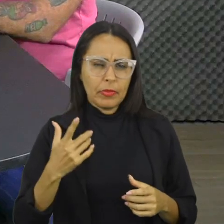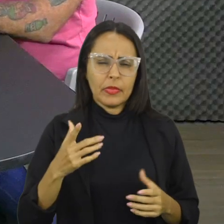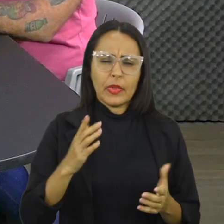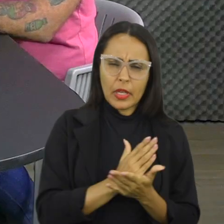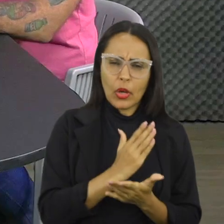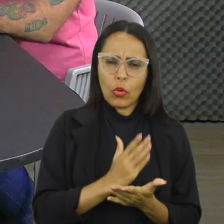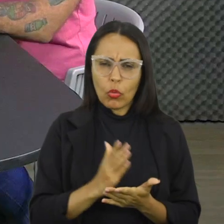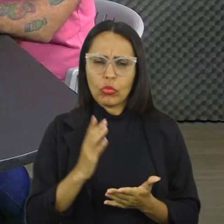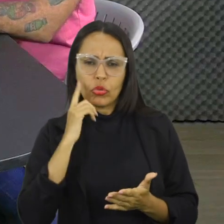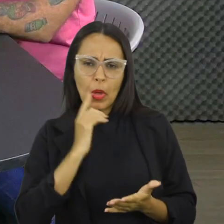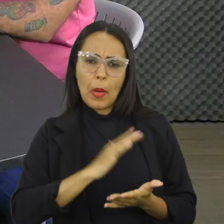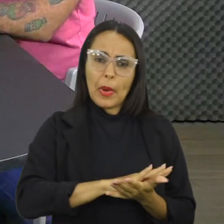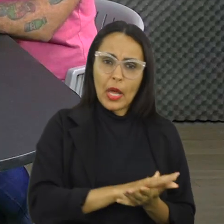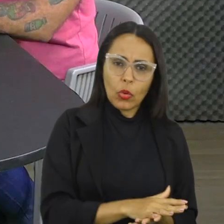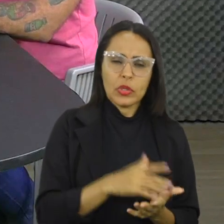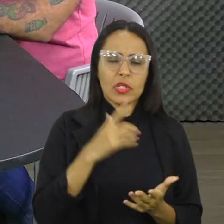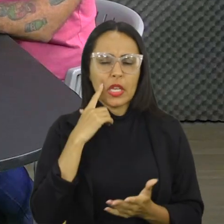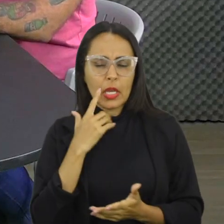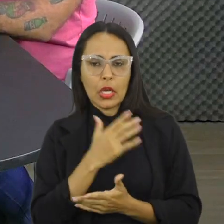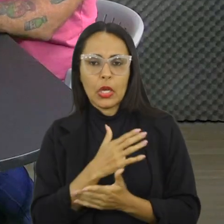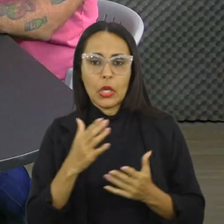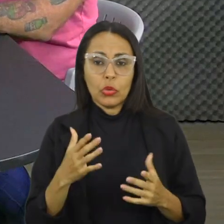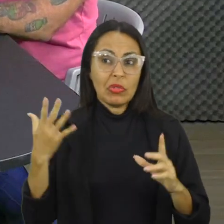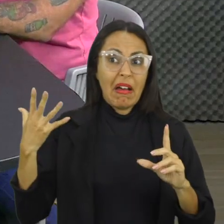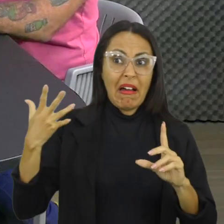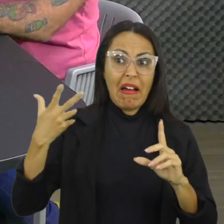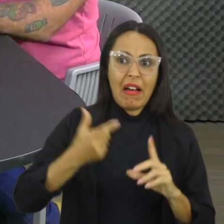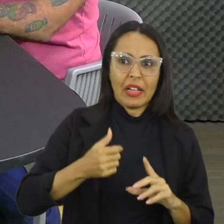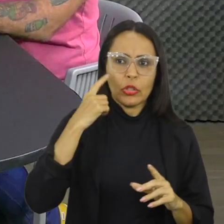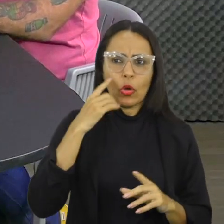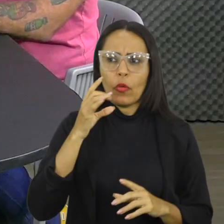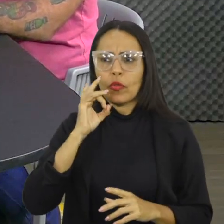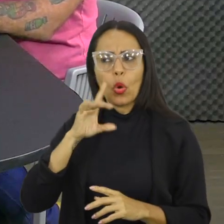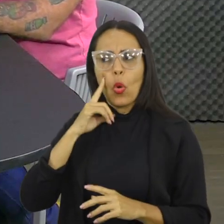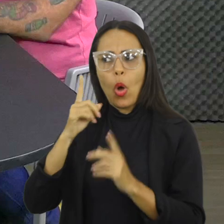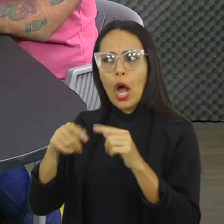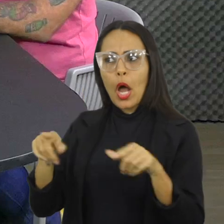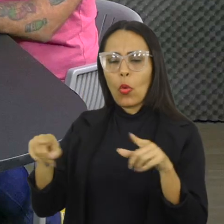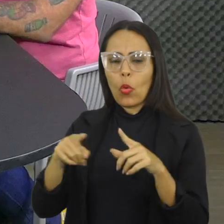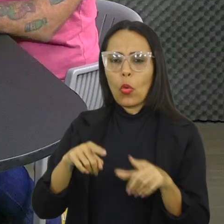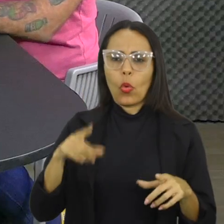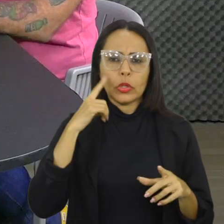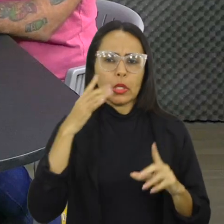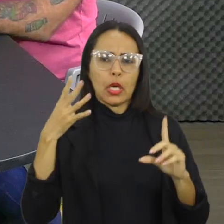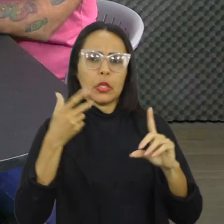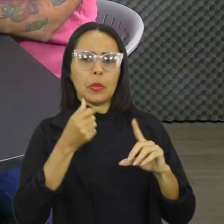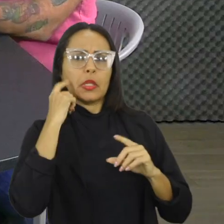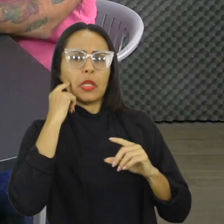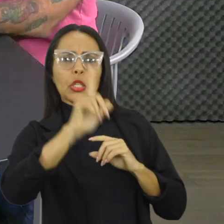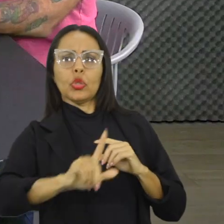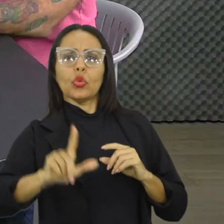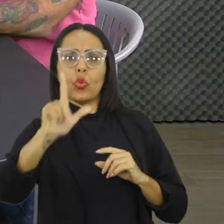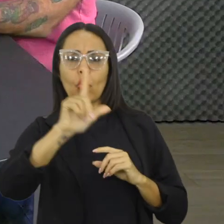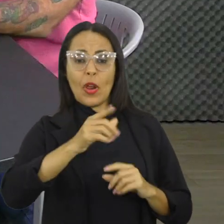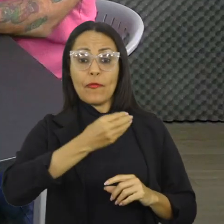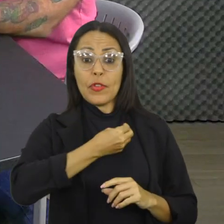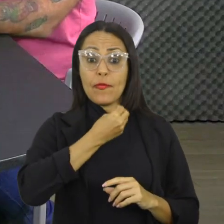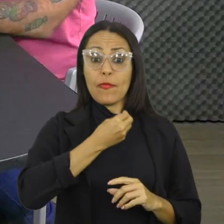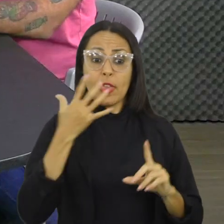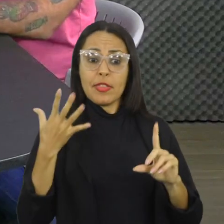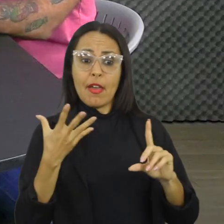à profissionalização voltada para a arte, não é? Não estou falando só sobre a música, né? Para as artes plásticas, para a literatura, viver de